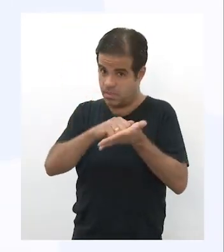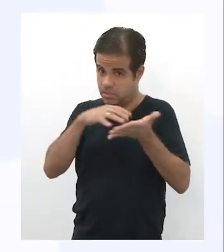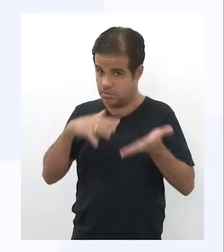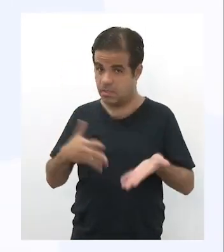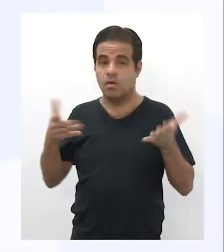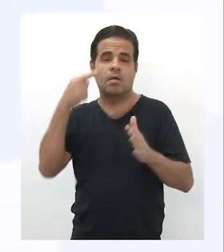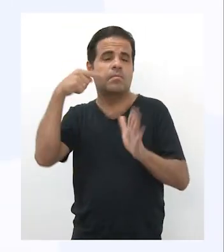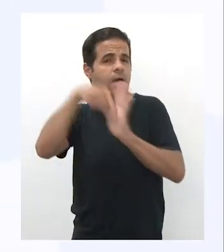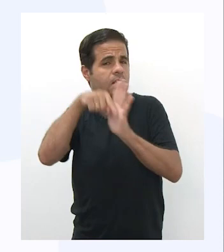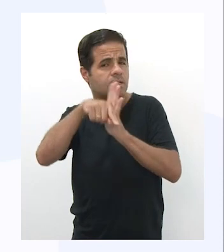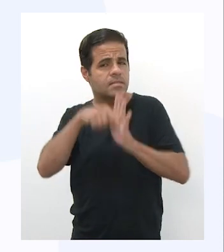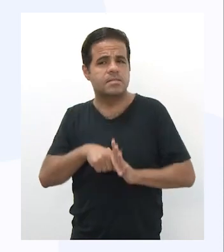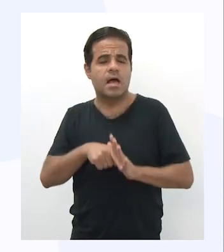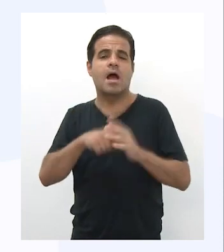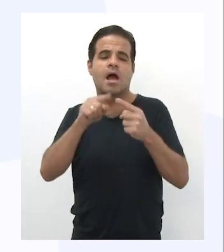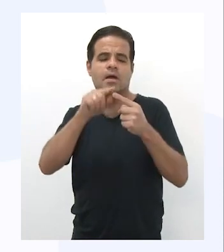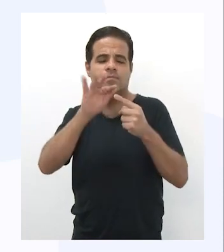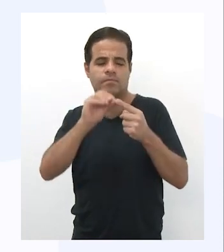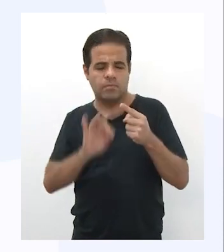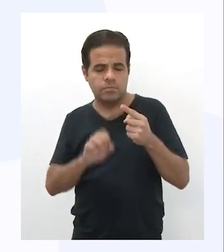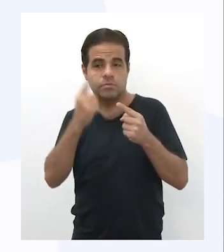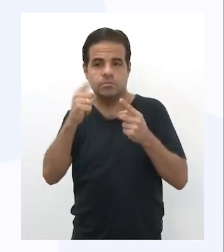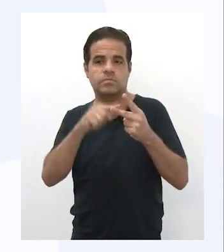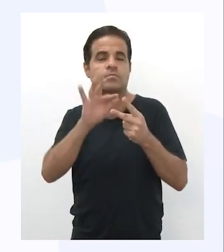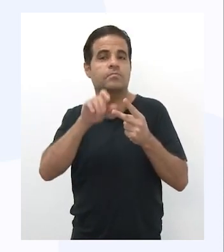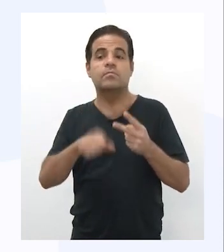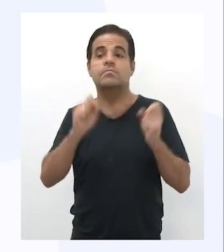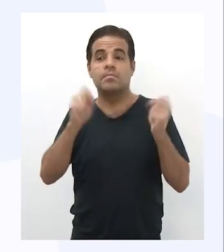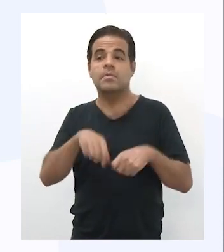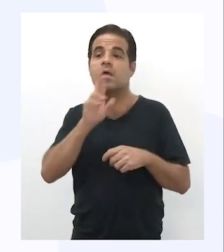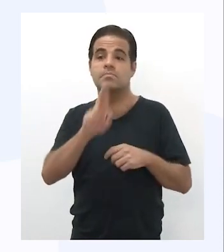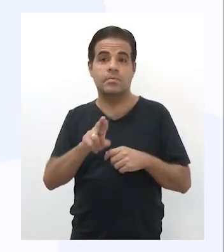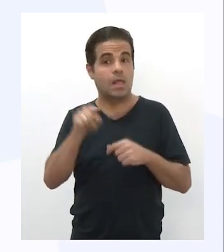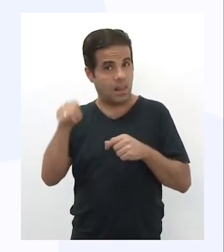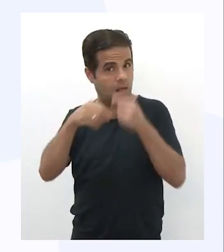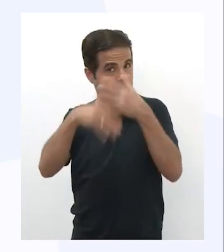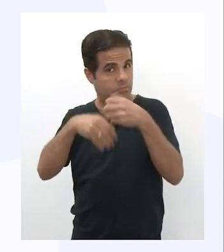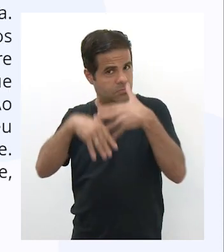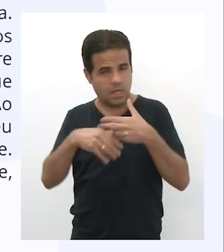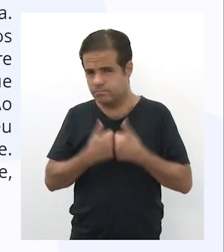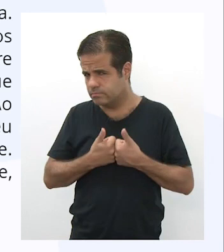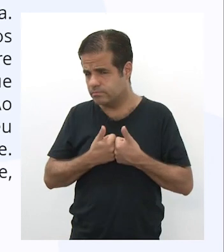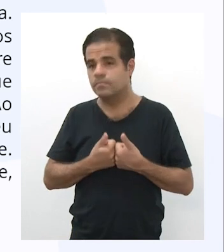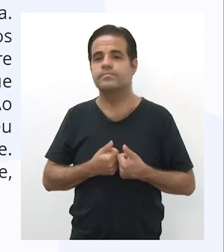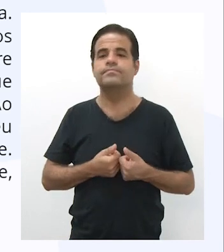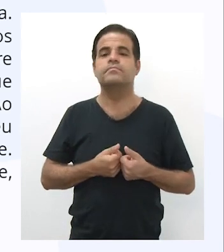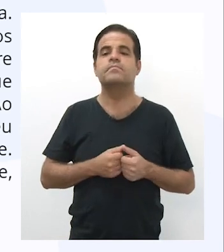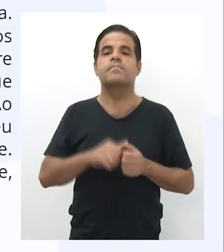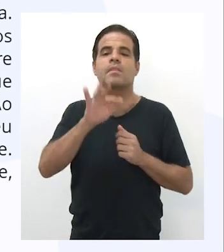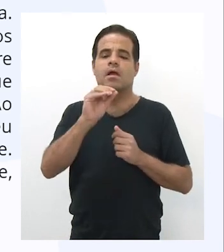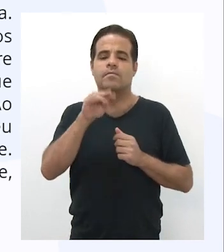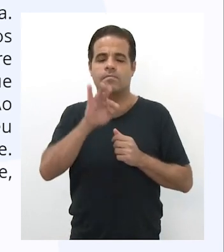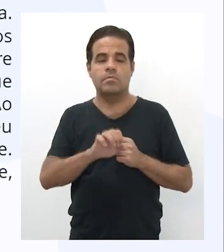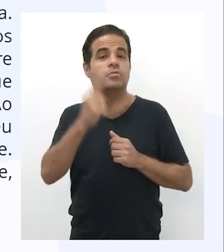vamos analisar a fonte 1 e a fonte 2 para responder as questões no chat, está bem? Então, a fonte